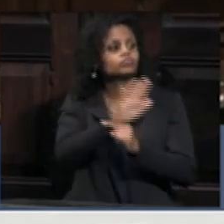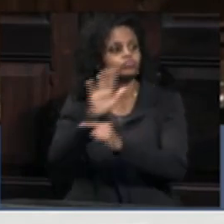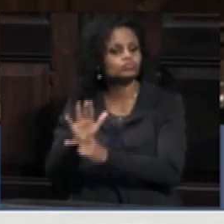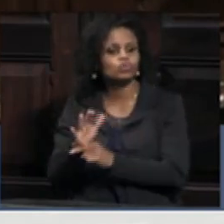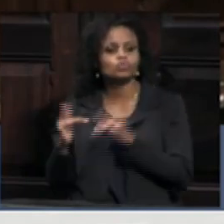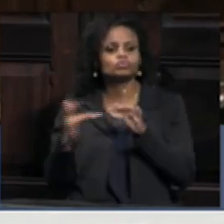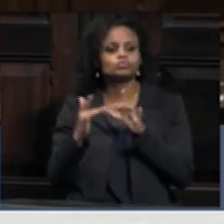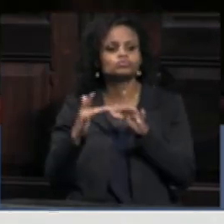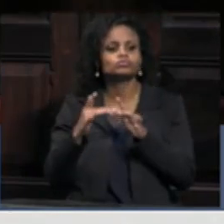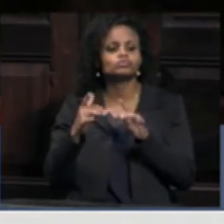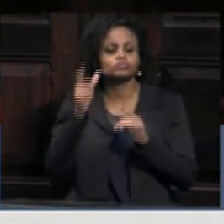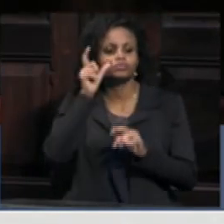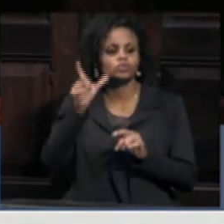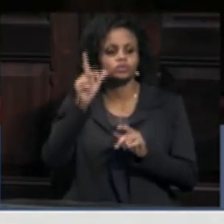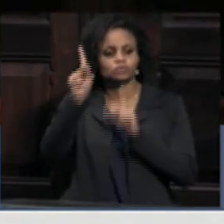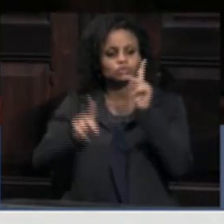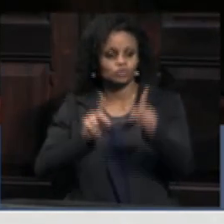Carlos Big.